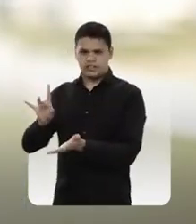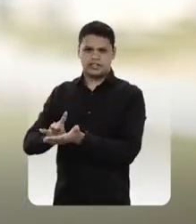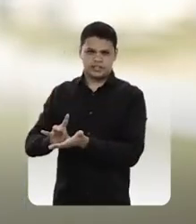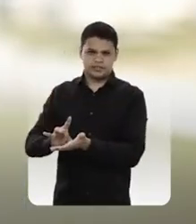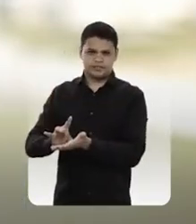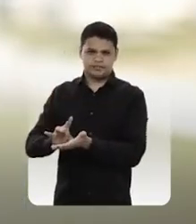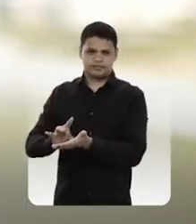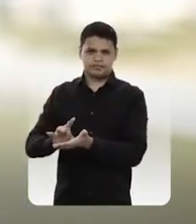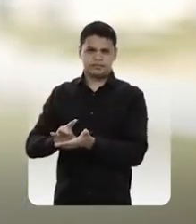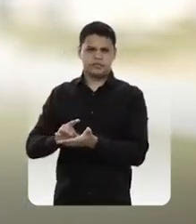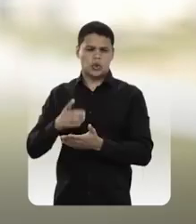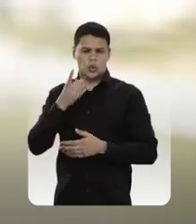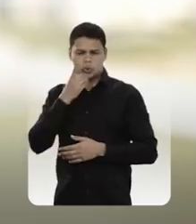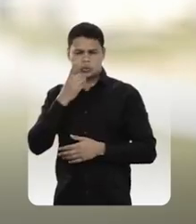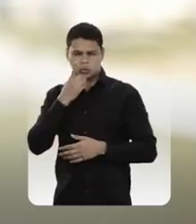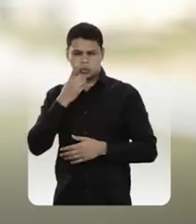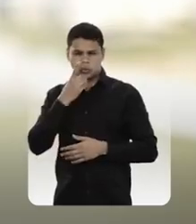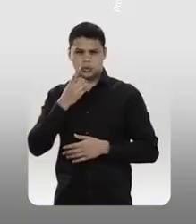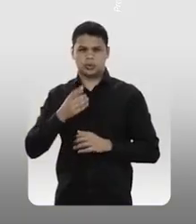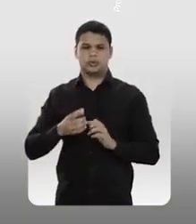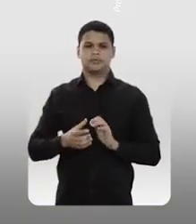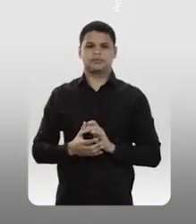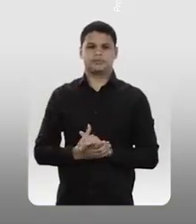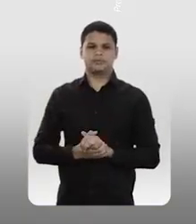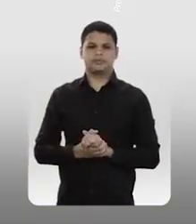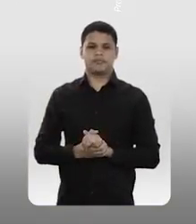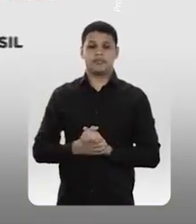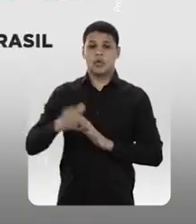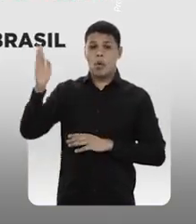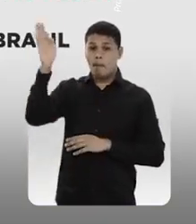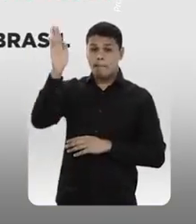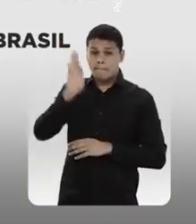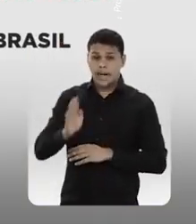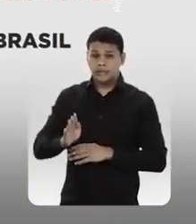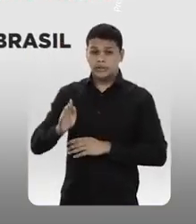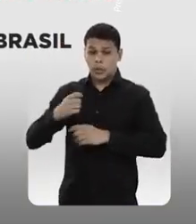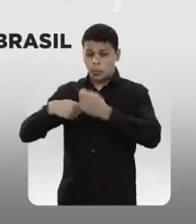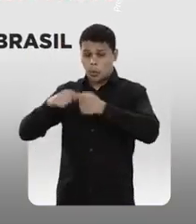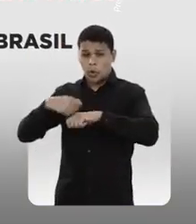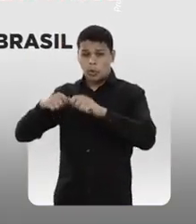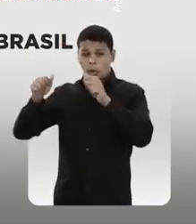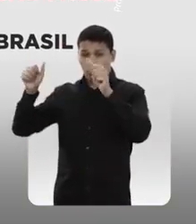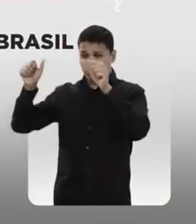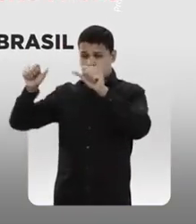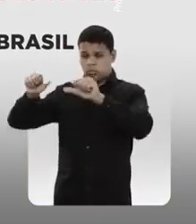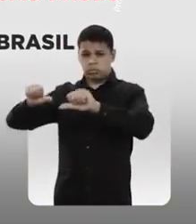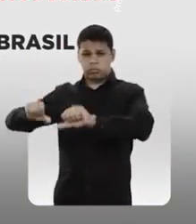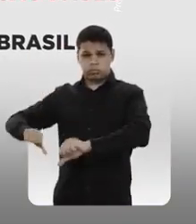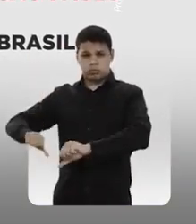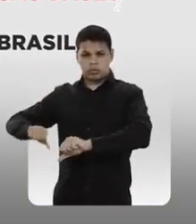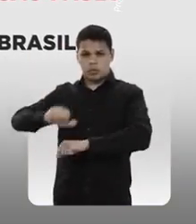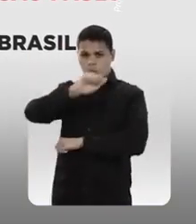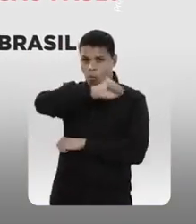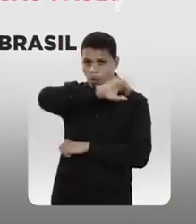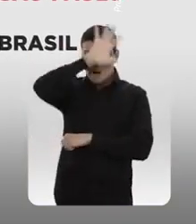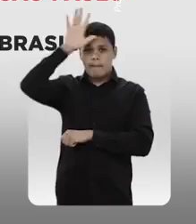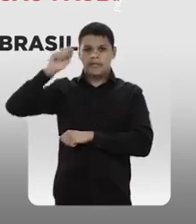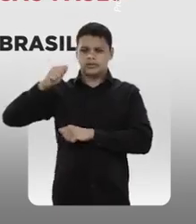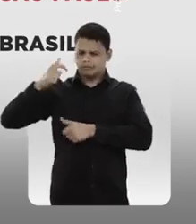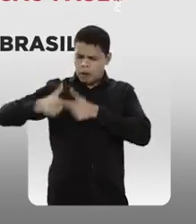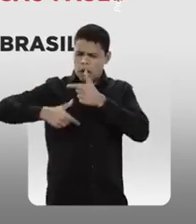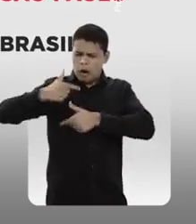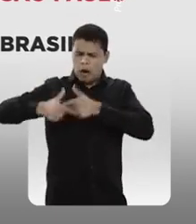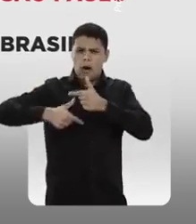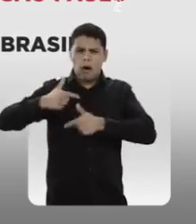de verdade, no dia a dia. Enquanto o Brasil vive a sua pior crise, o Amazonas, depois de meses